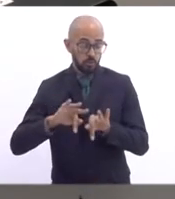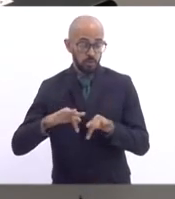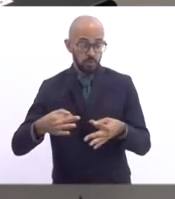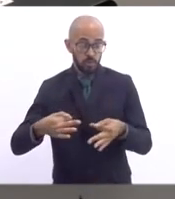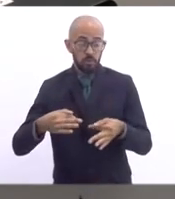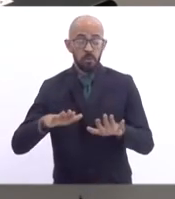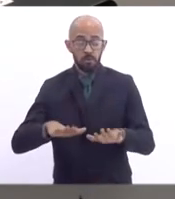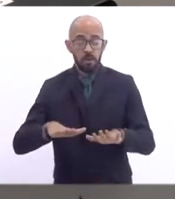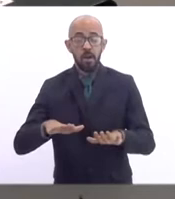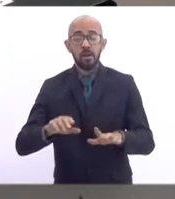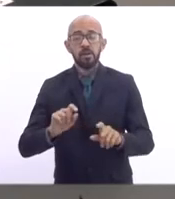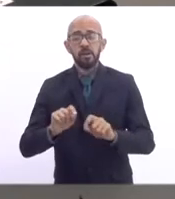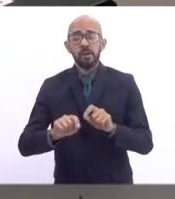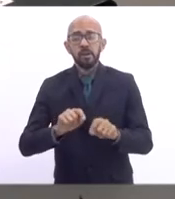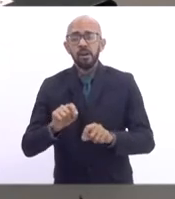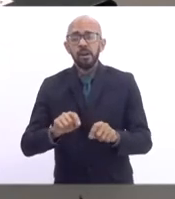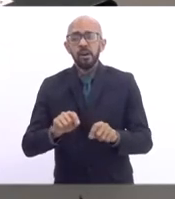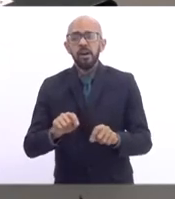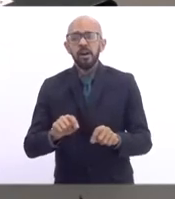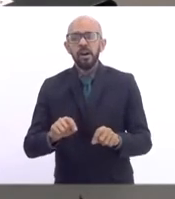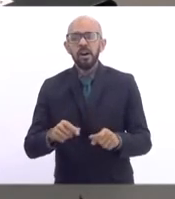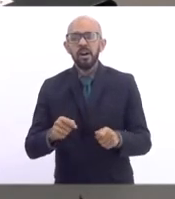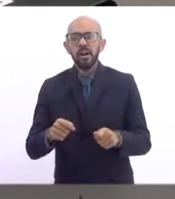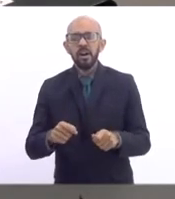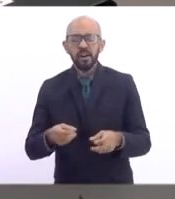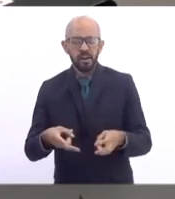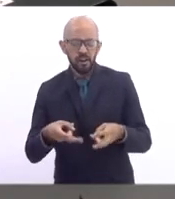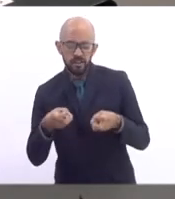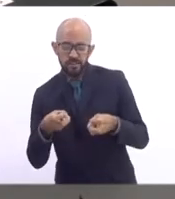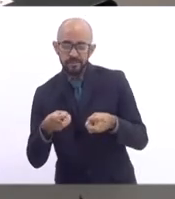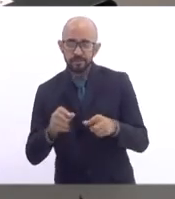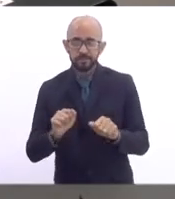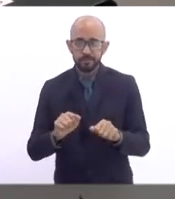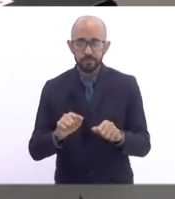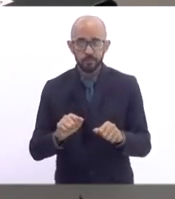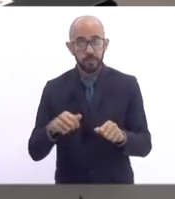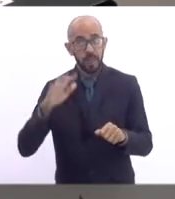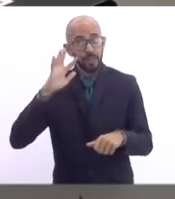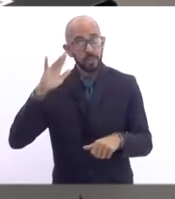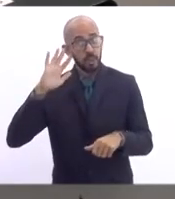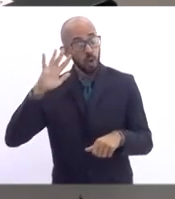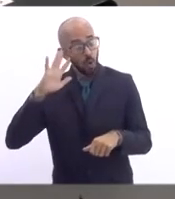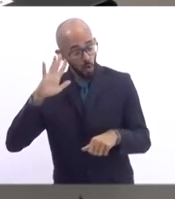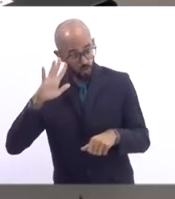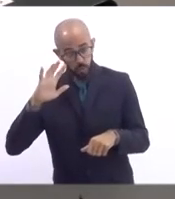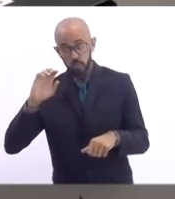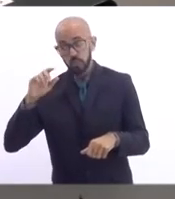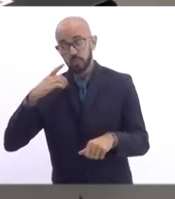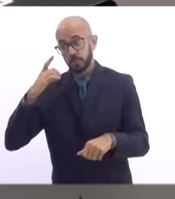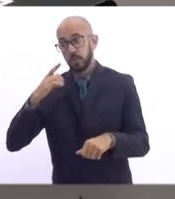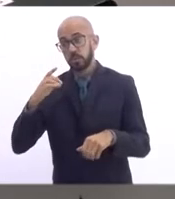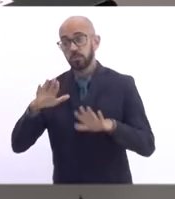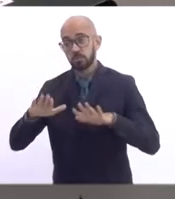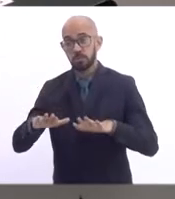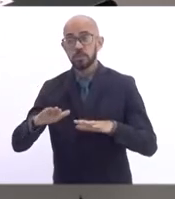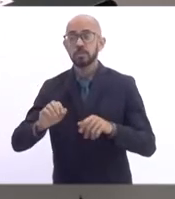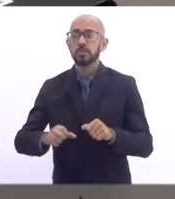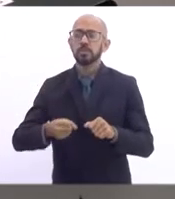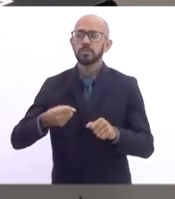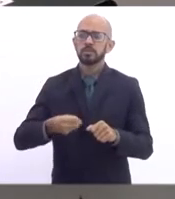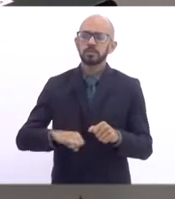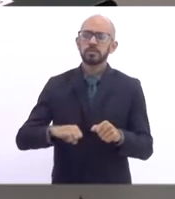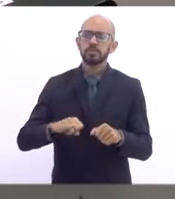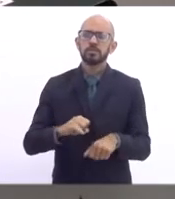mas que demonstra é uma coisa teórica né é um mas isso poderia